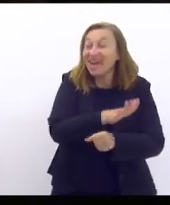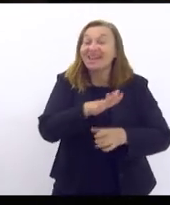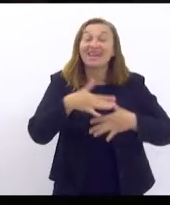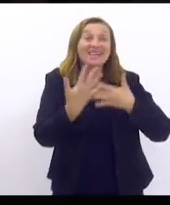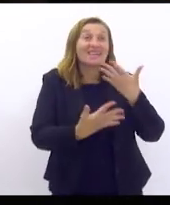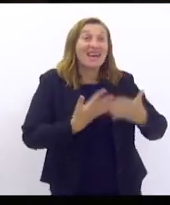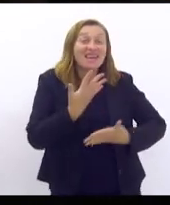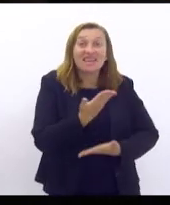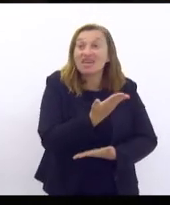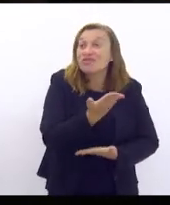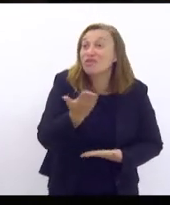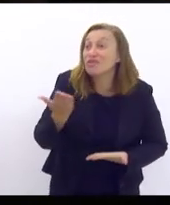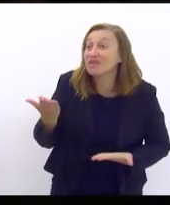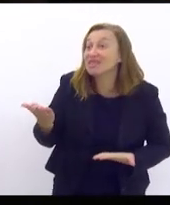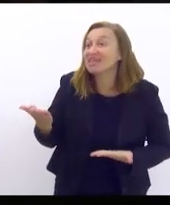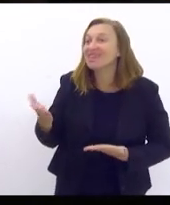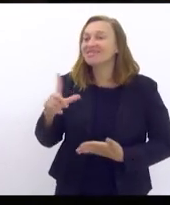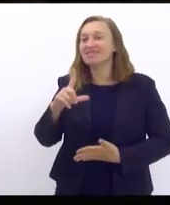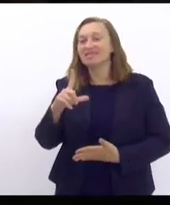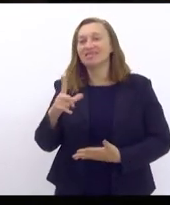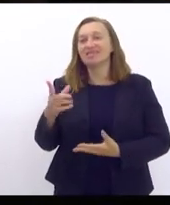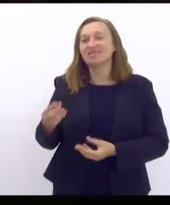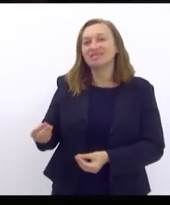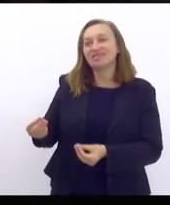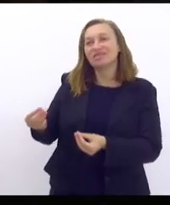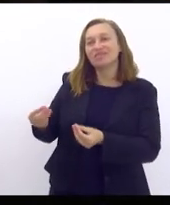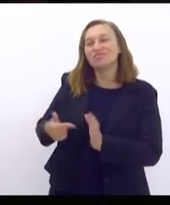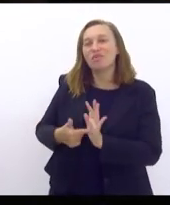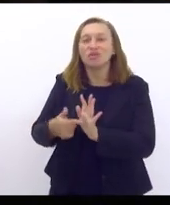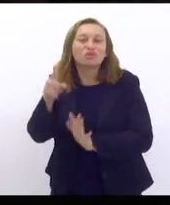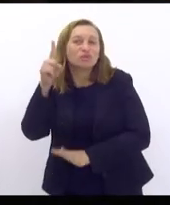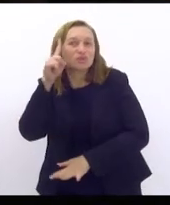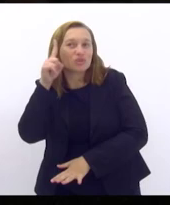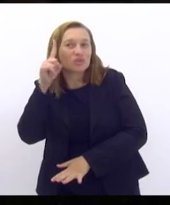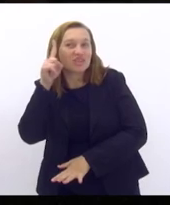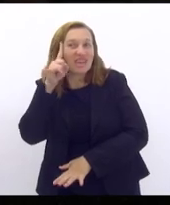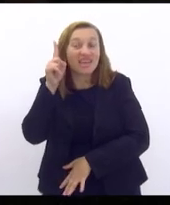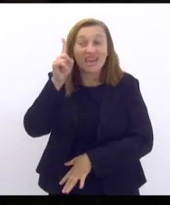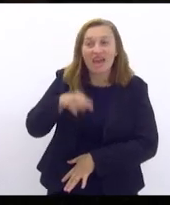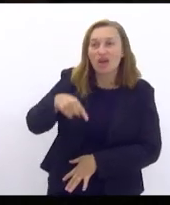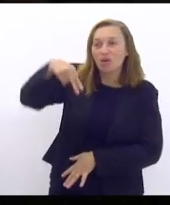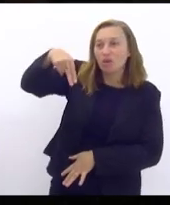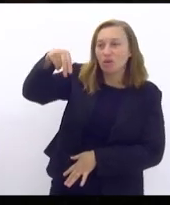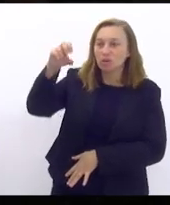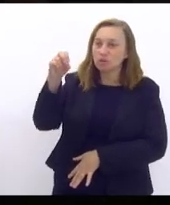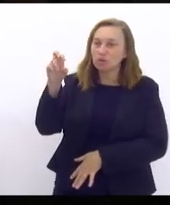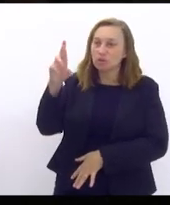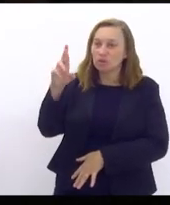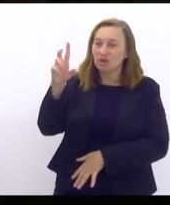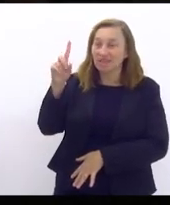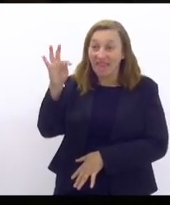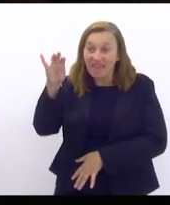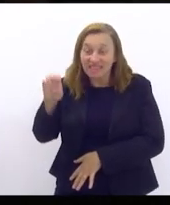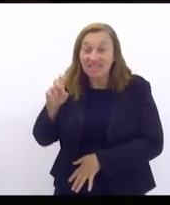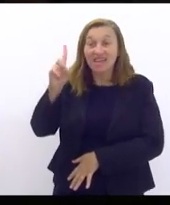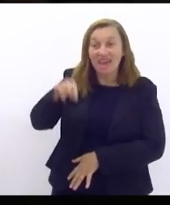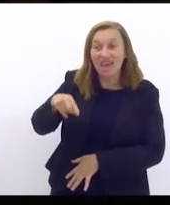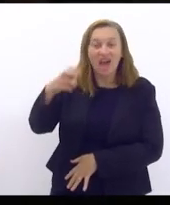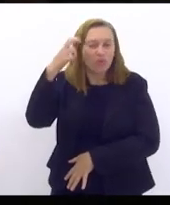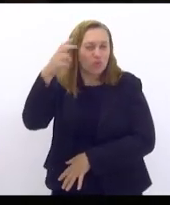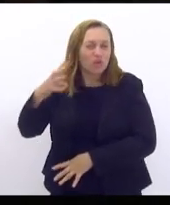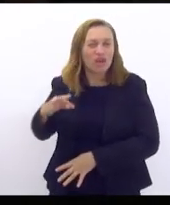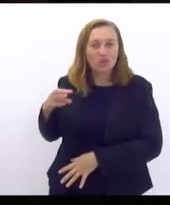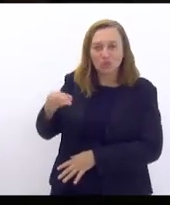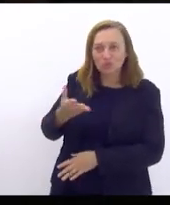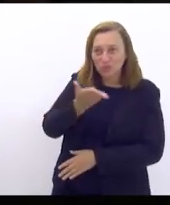que vocês trazem no dia a dia, que é o Nordeste, que é a cultura, que é tudo isso.